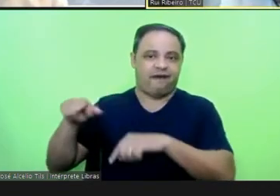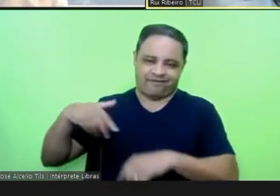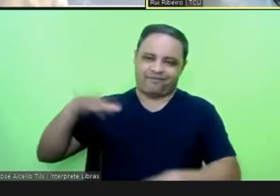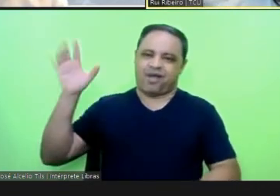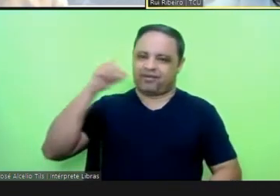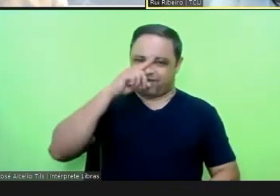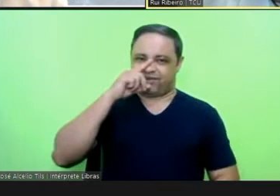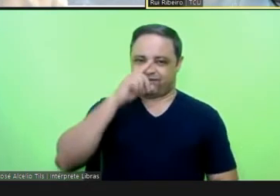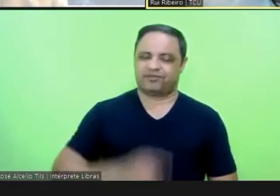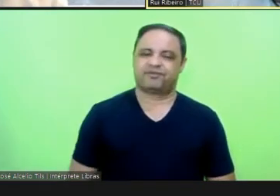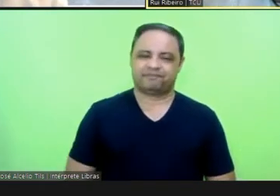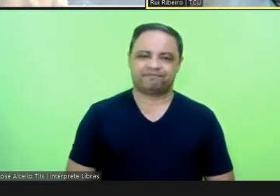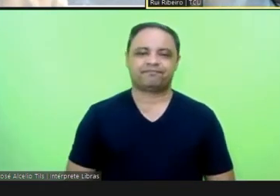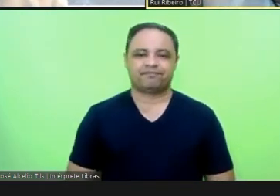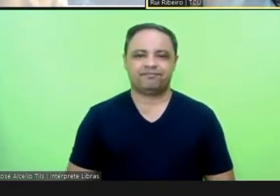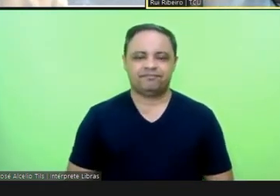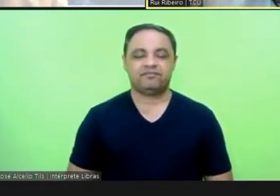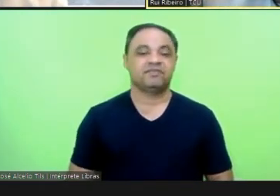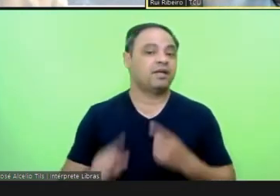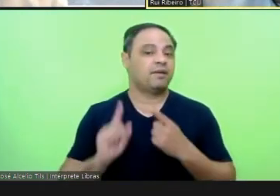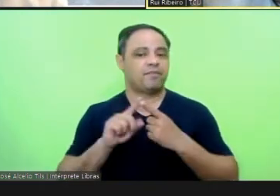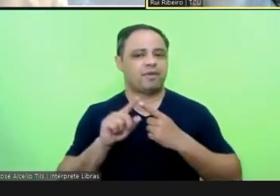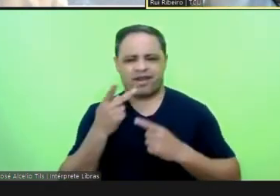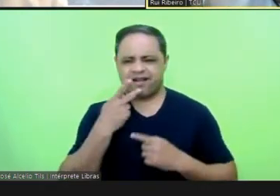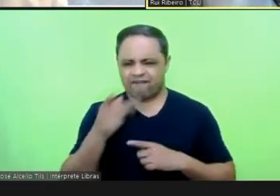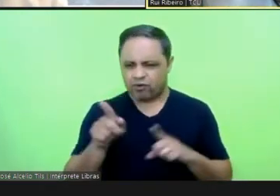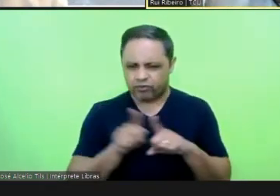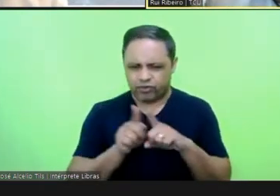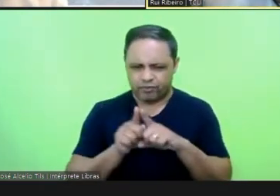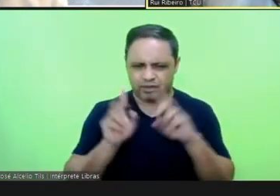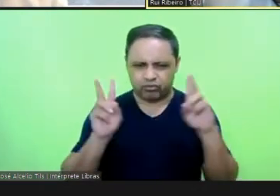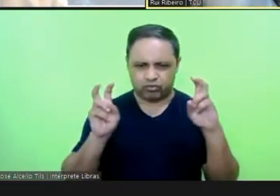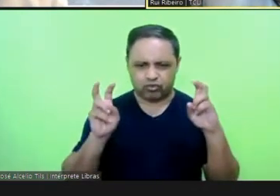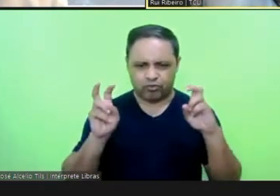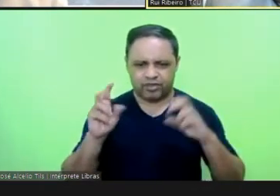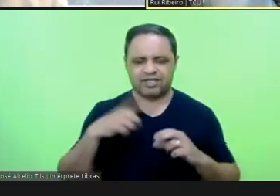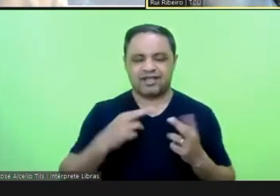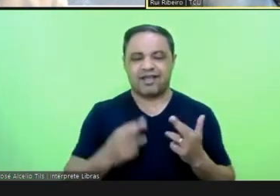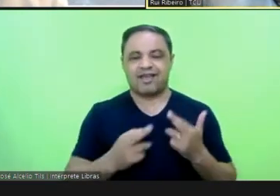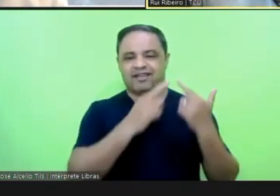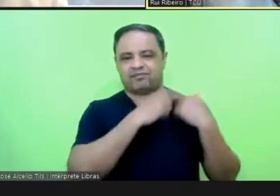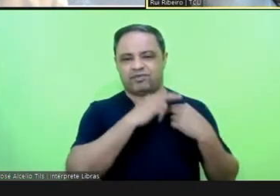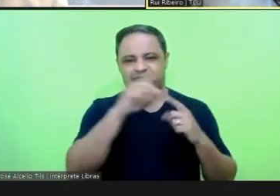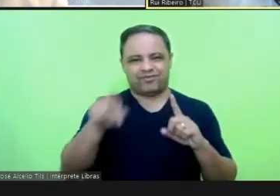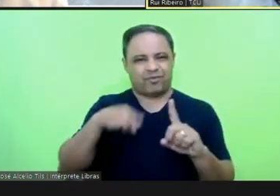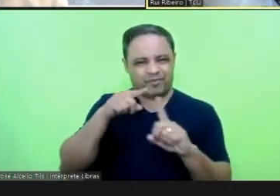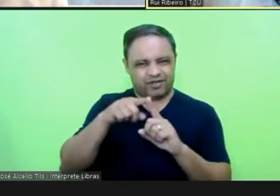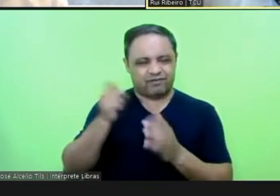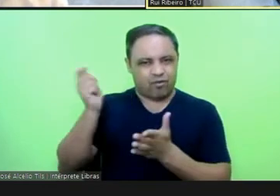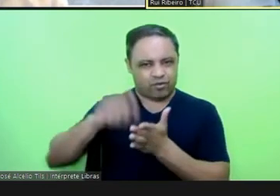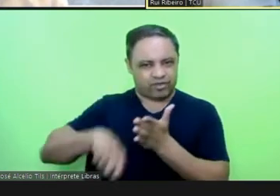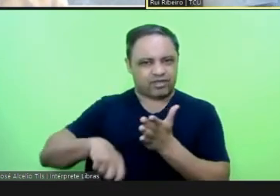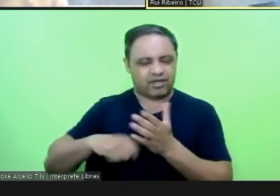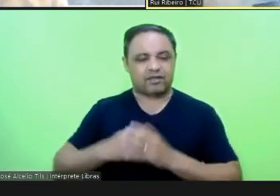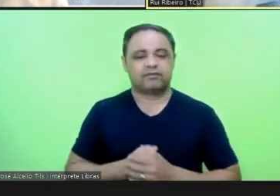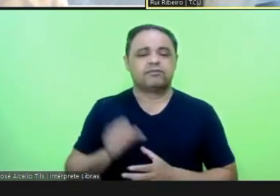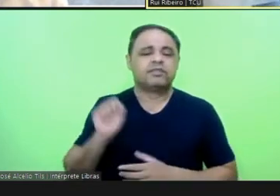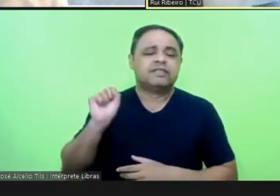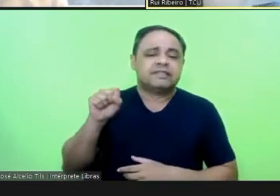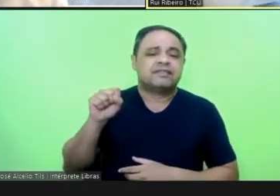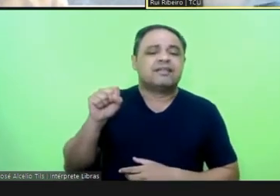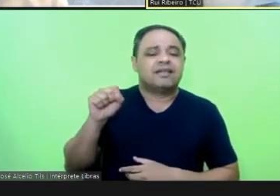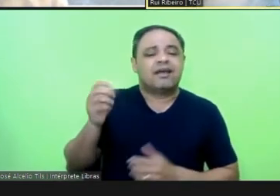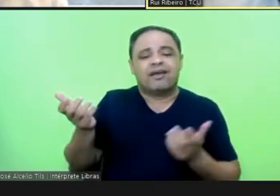maior. E a primeira colocação, que foi a questão da responsabilidade objetiva do contratado, sim, aí eu